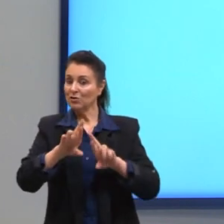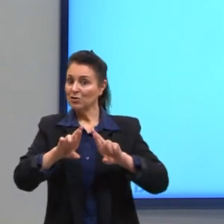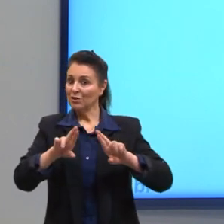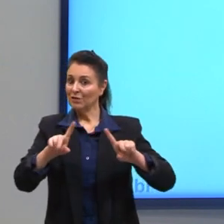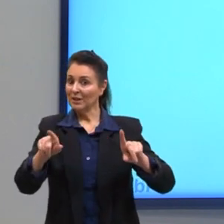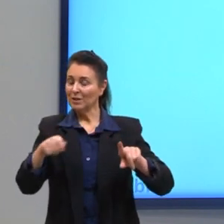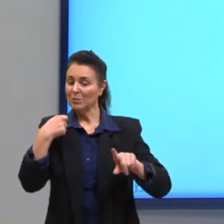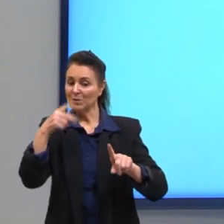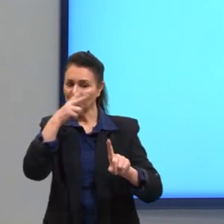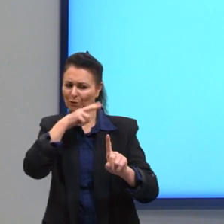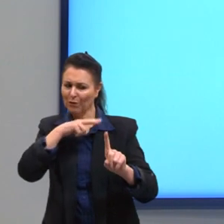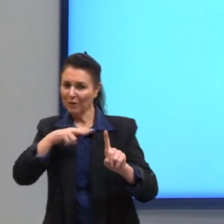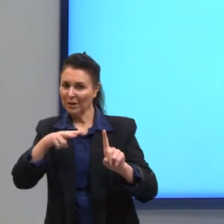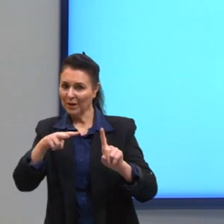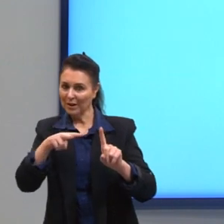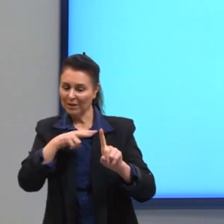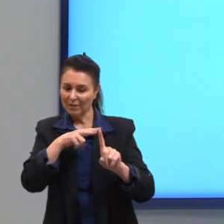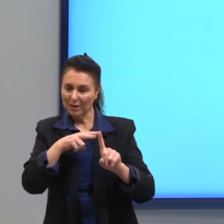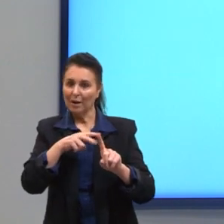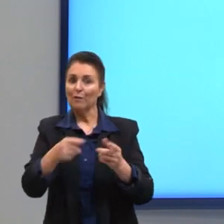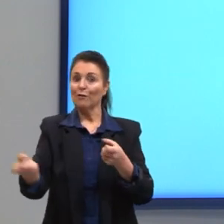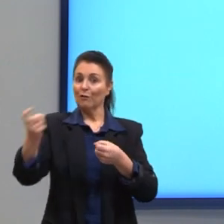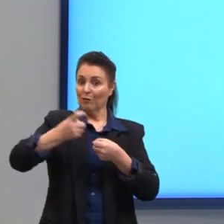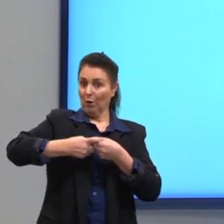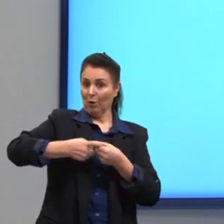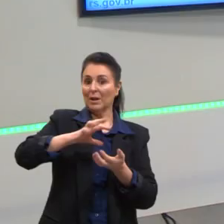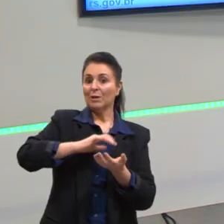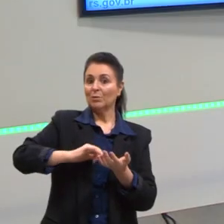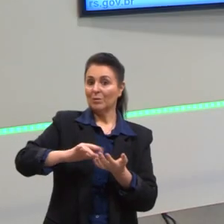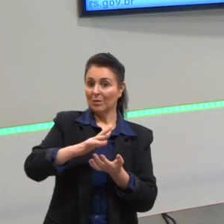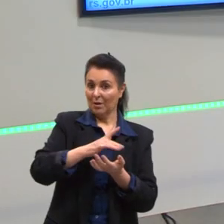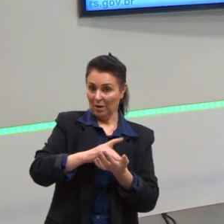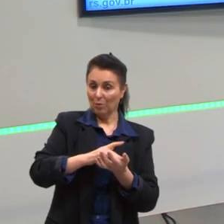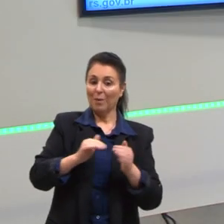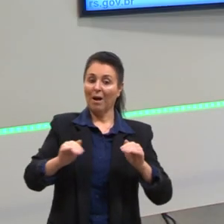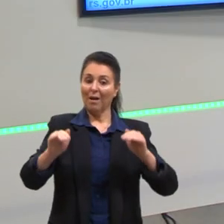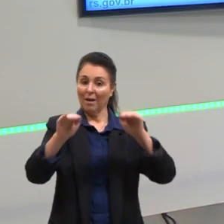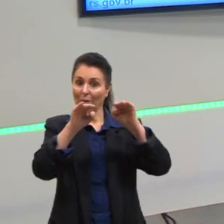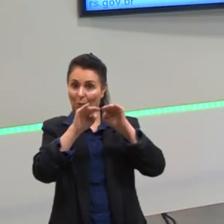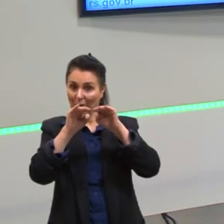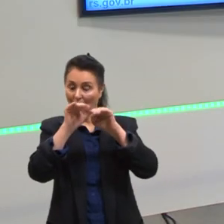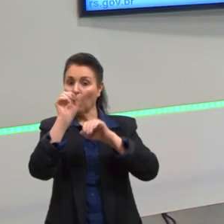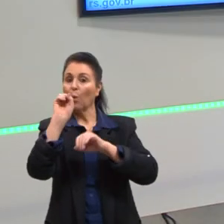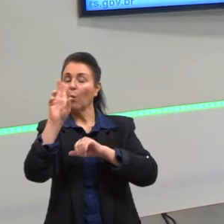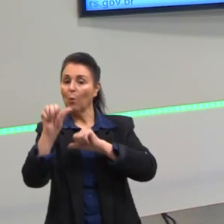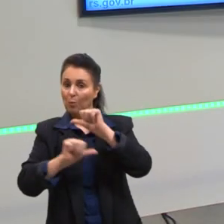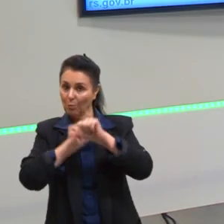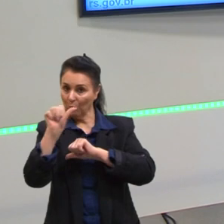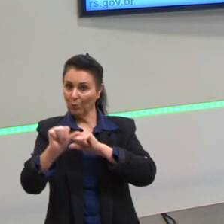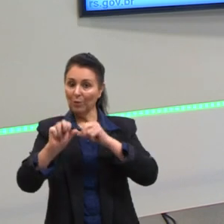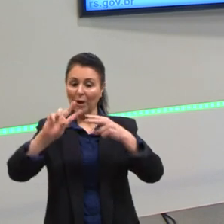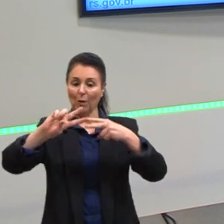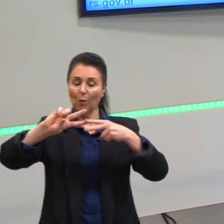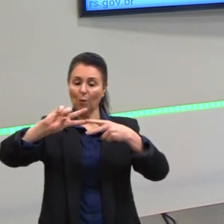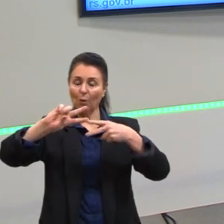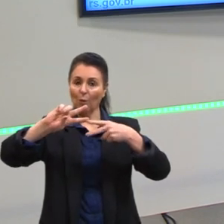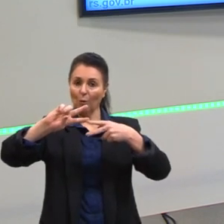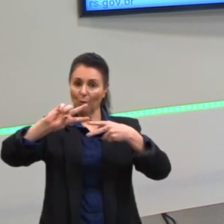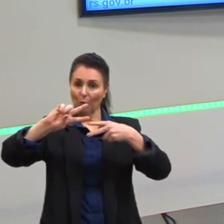diferença preciso verificar e voltar nesses meus cálculos para ver se eu consegui de repente mudar algum coeficiente